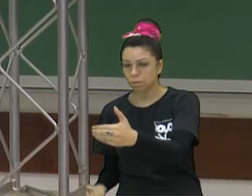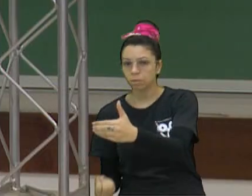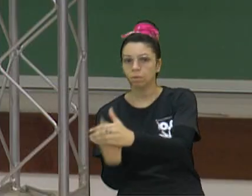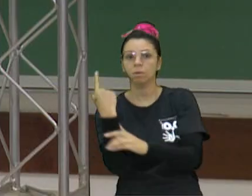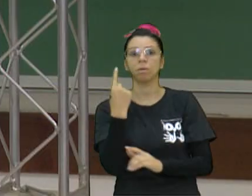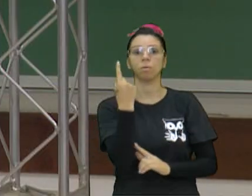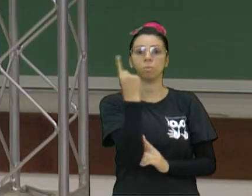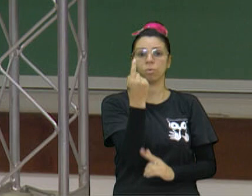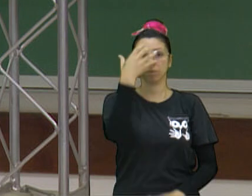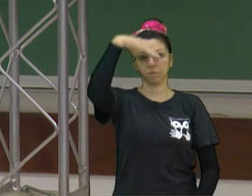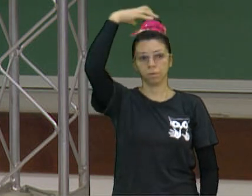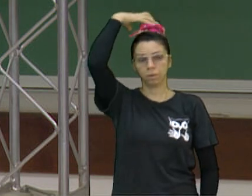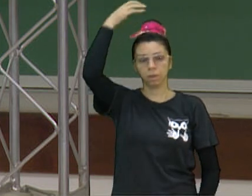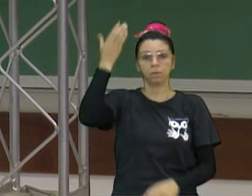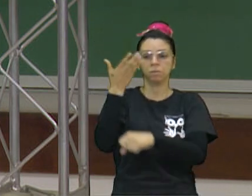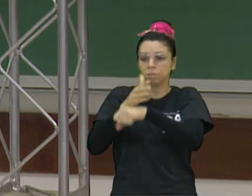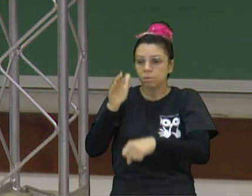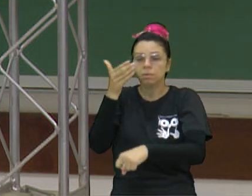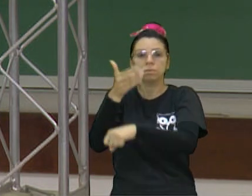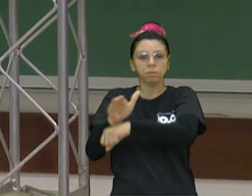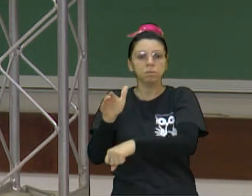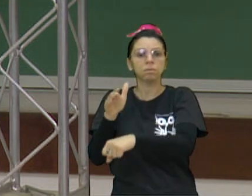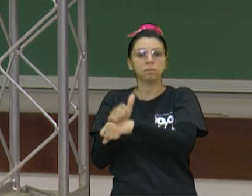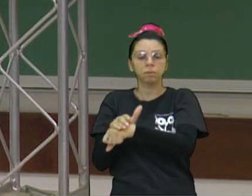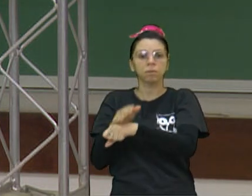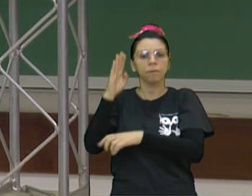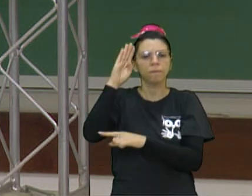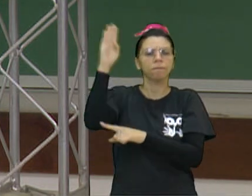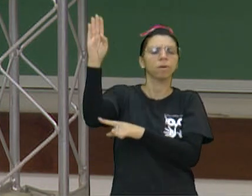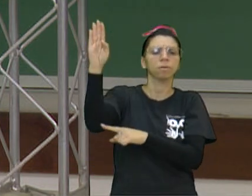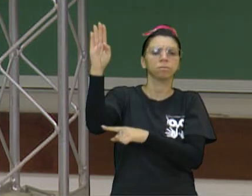através de treinamento, forte treinamento militar,